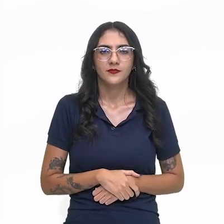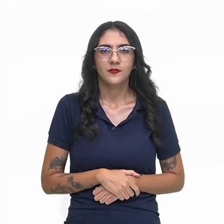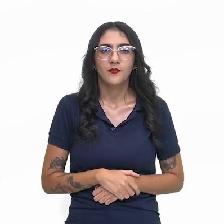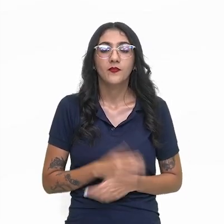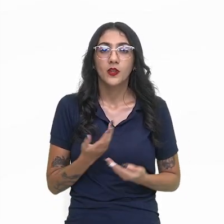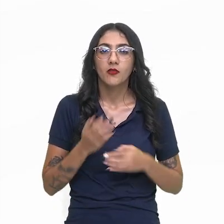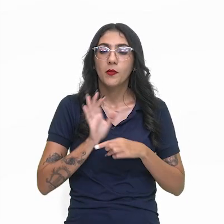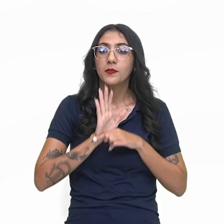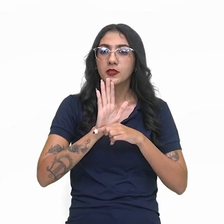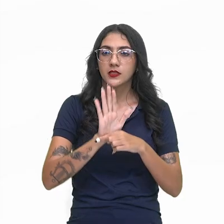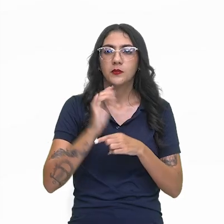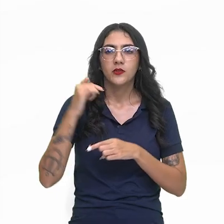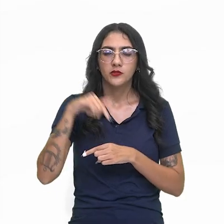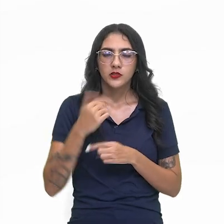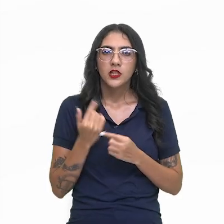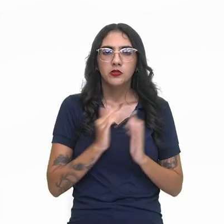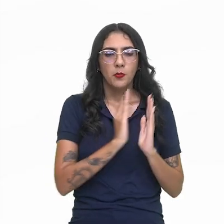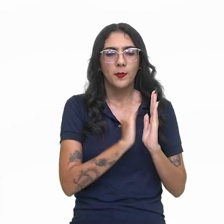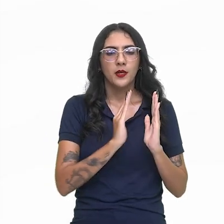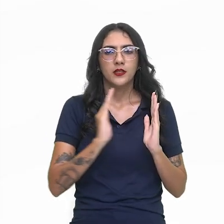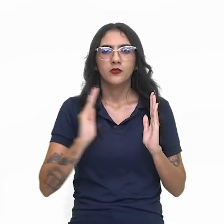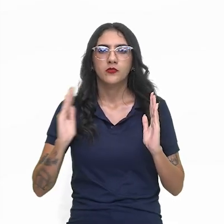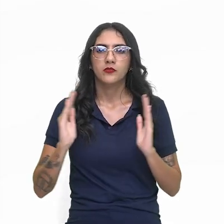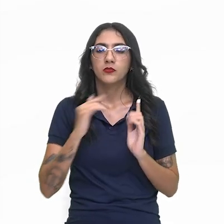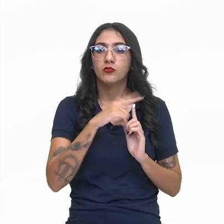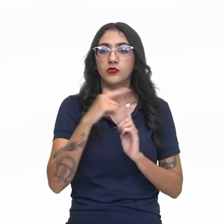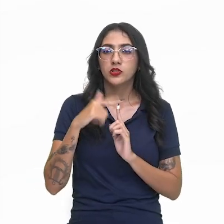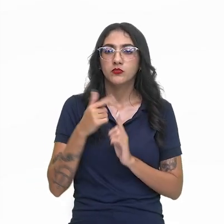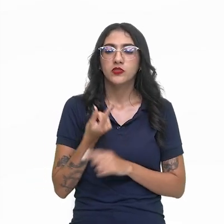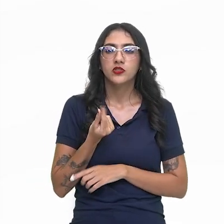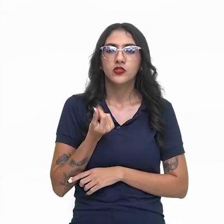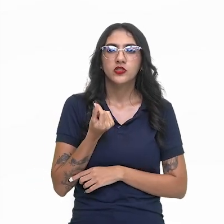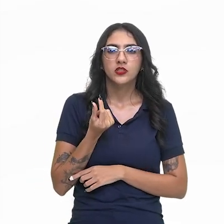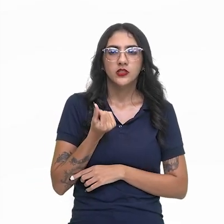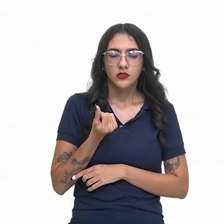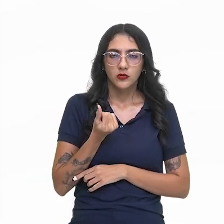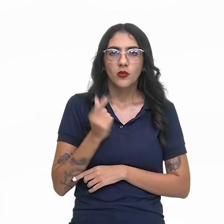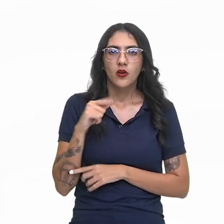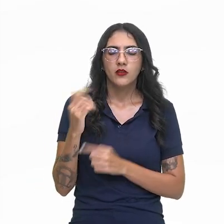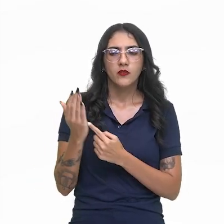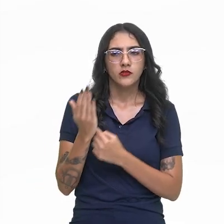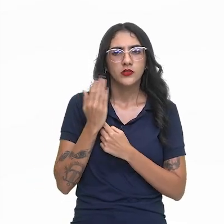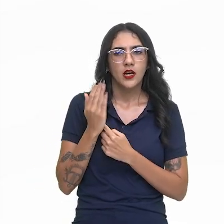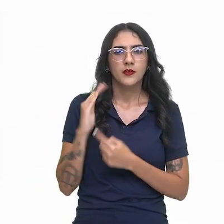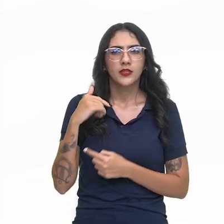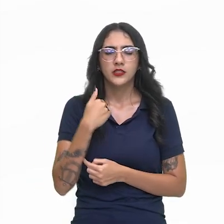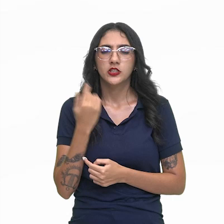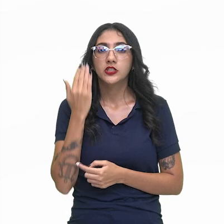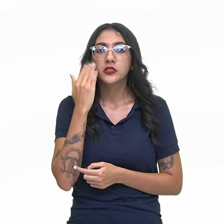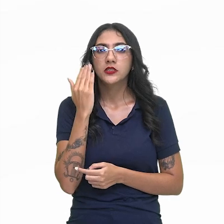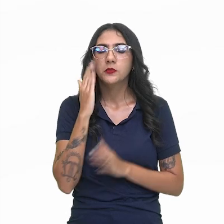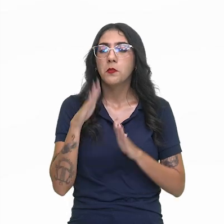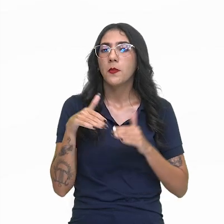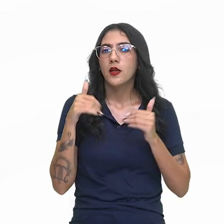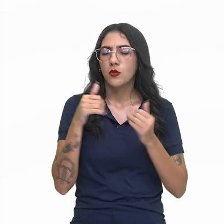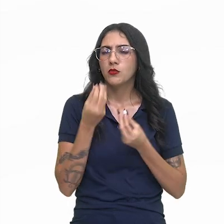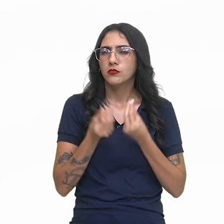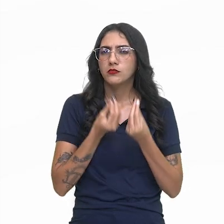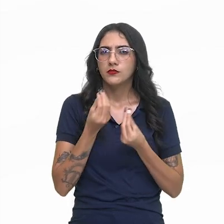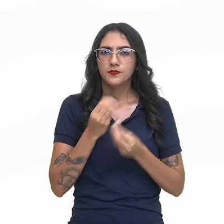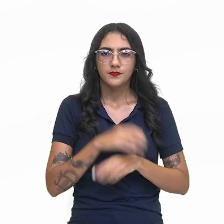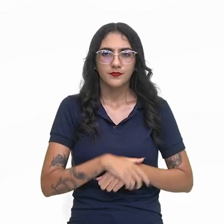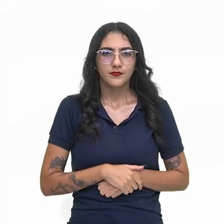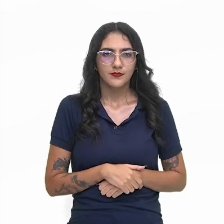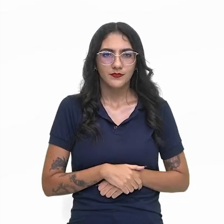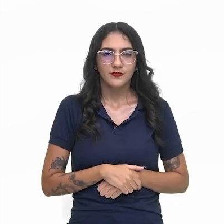as moedas dessa época, porque é uma moeda que vai nos ajudar a escapar dessa inflação, tá bem? Então, vamos